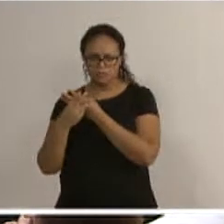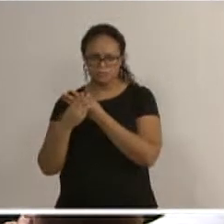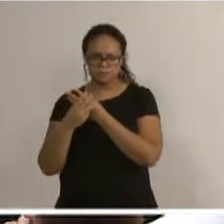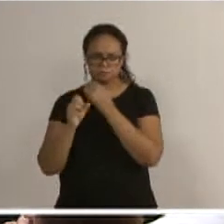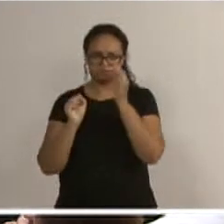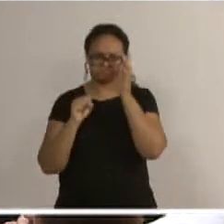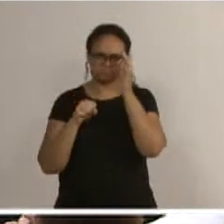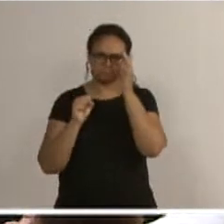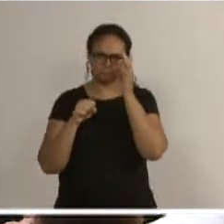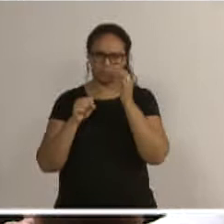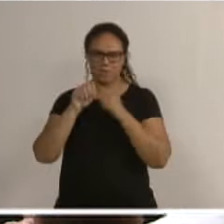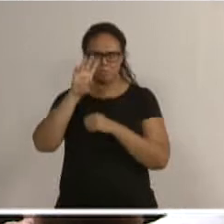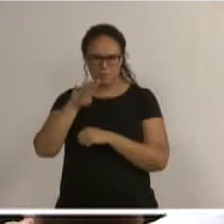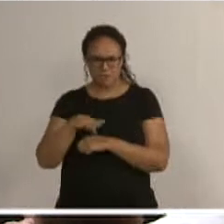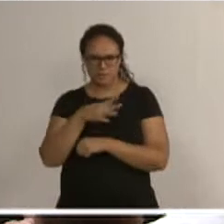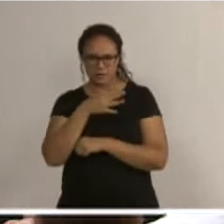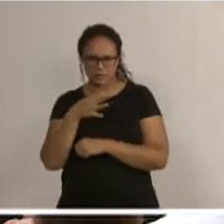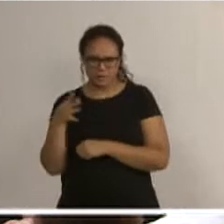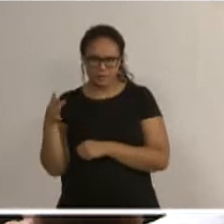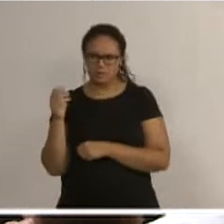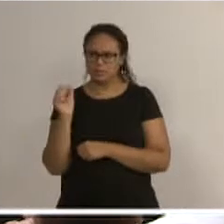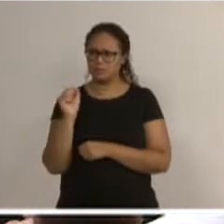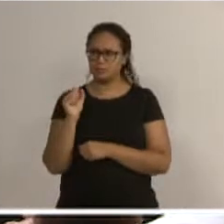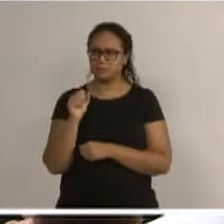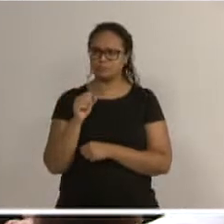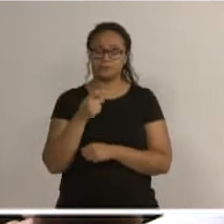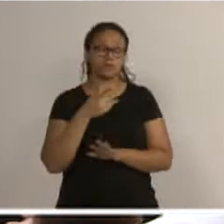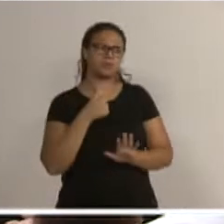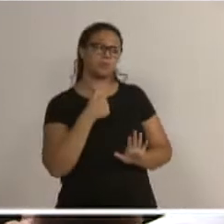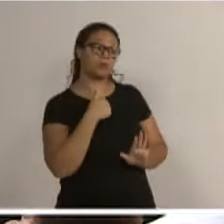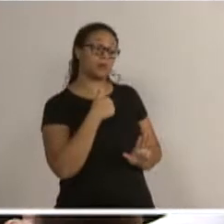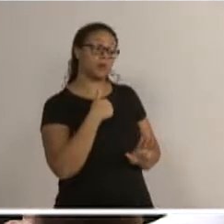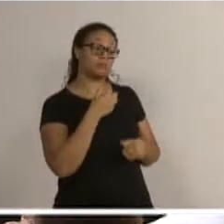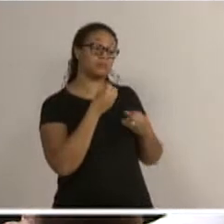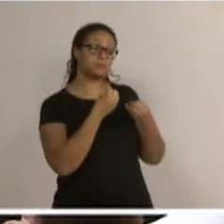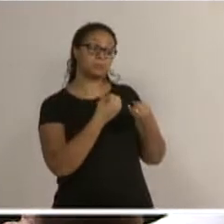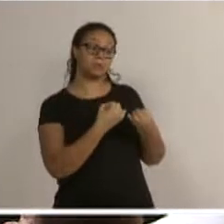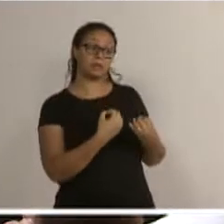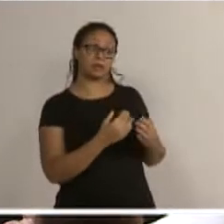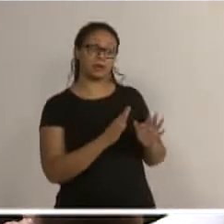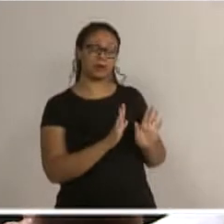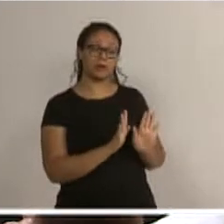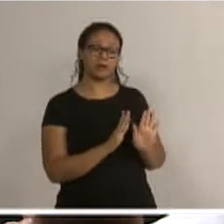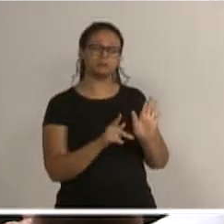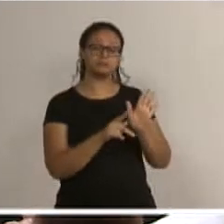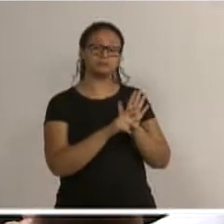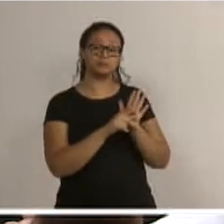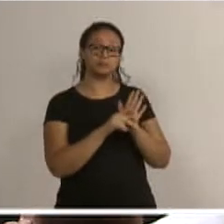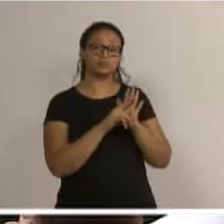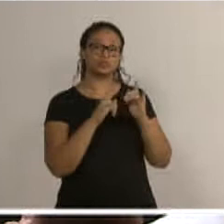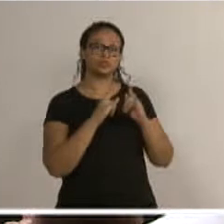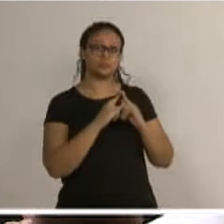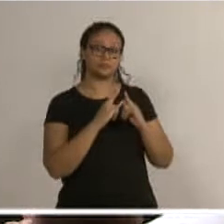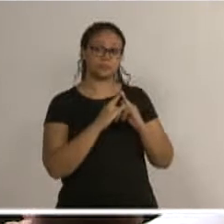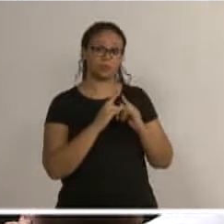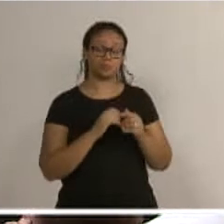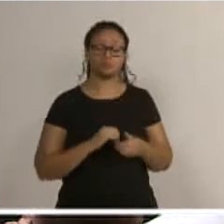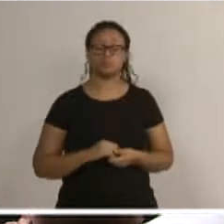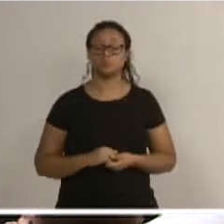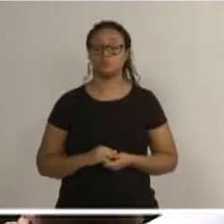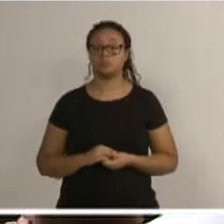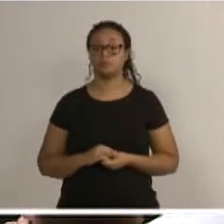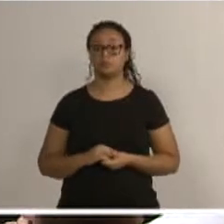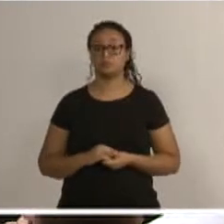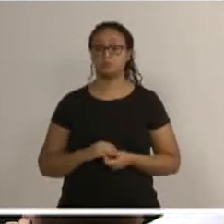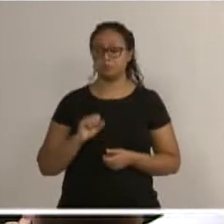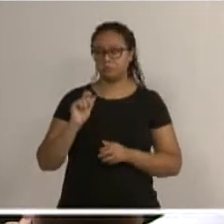aquelas planilhas. Não, então, a minha parte é institucional, a parte técnica é com o tá. Dr. Então eu vou dar os